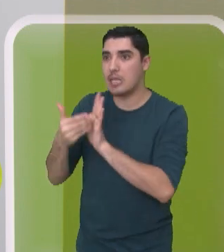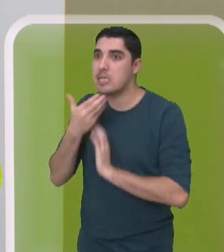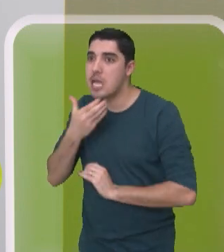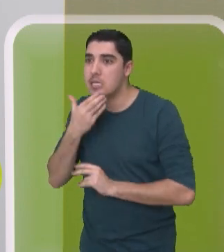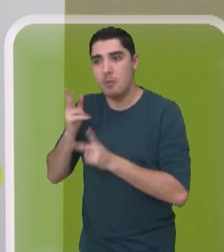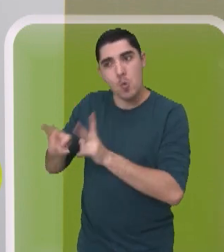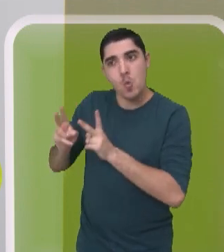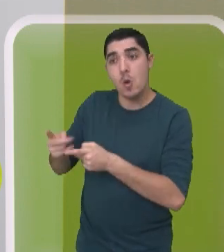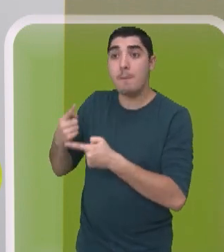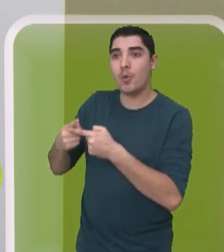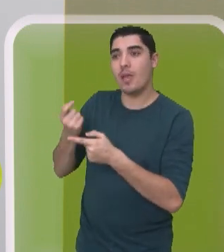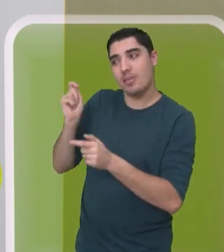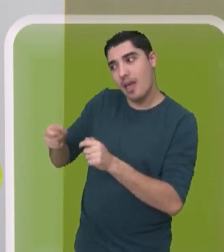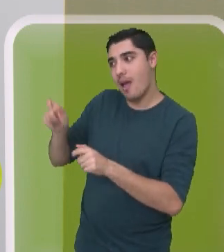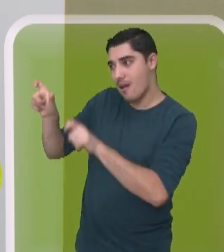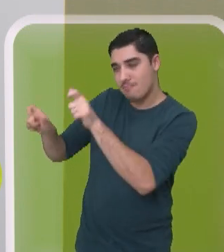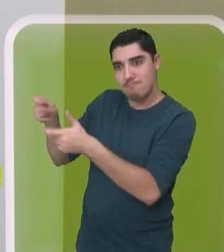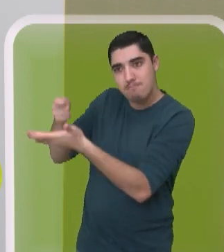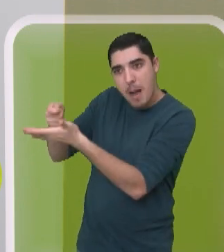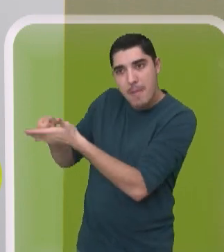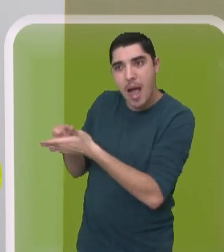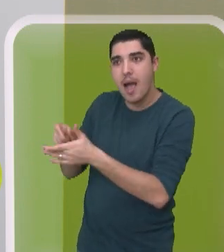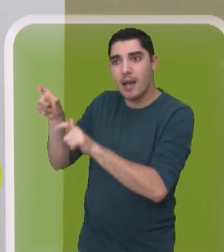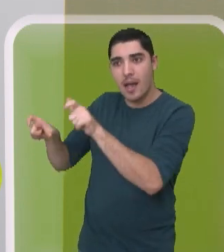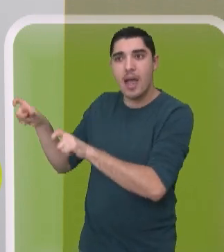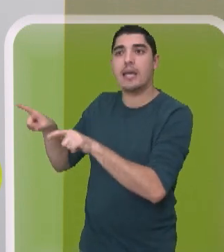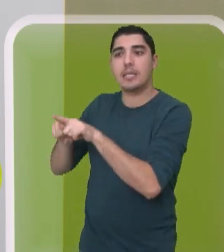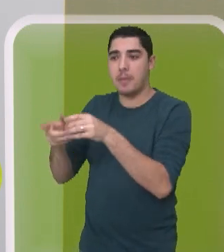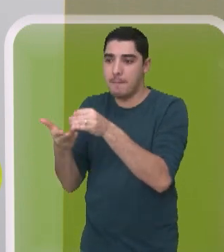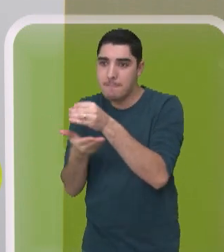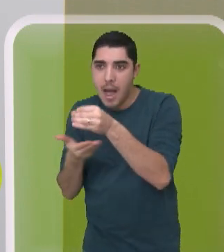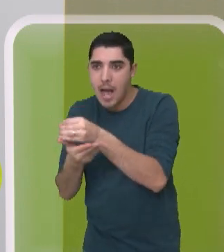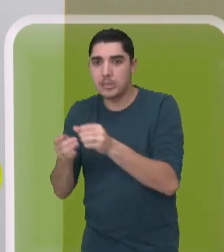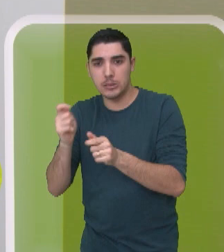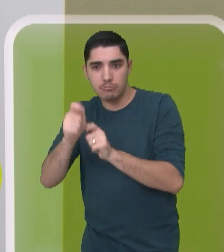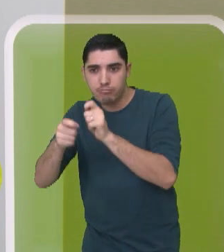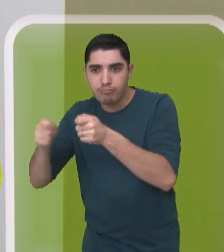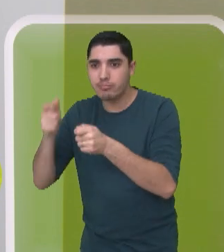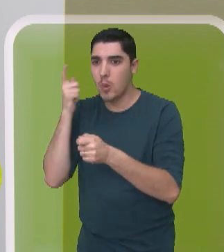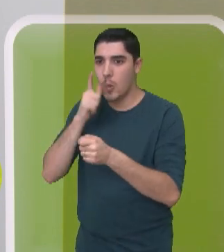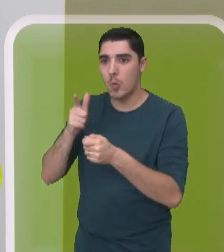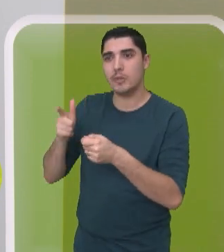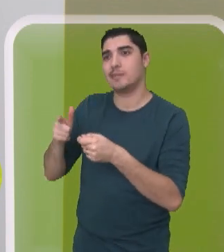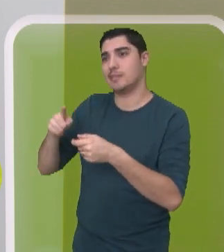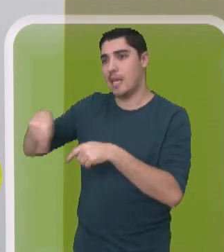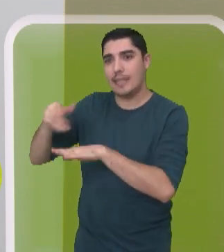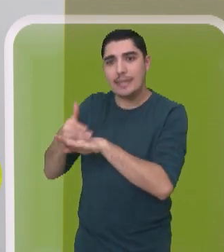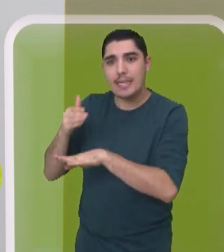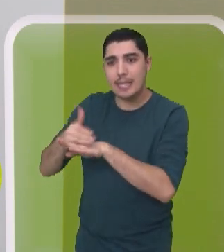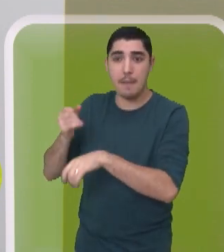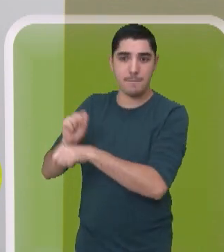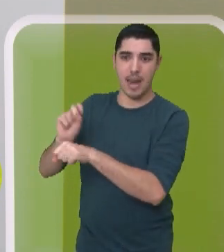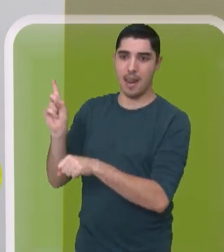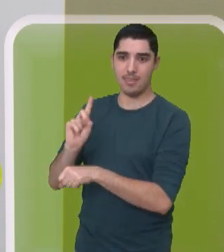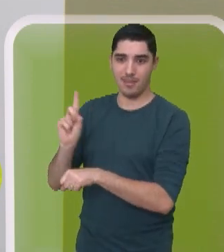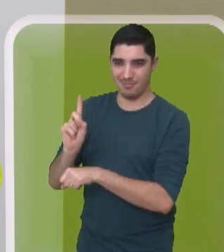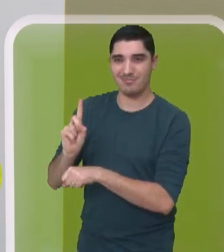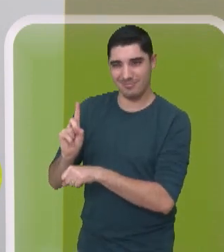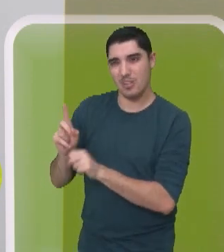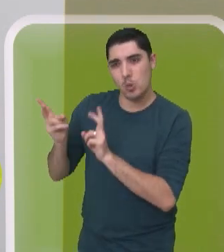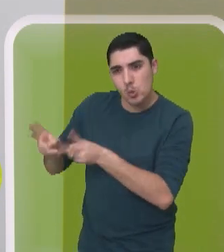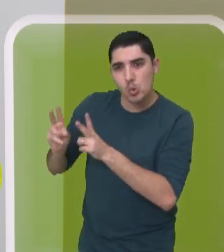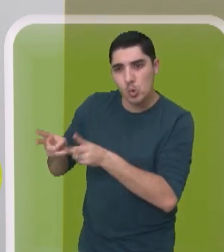você consegue utilizar jogadores de base, fazer essa conexão, né, do clube como um todo, com a categoria de base, né,